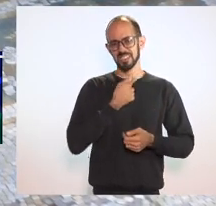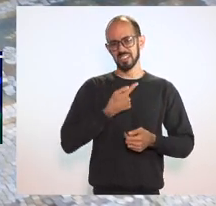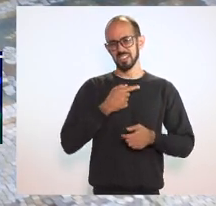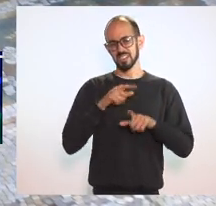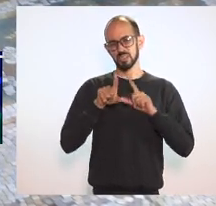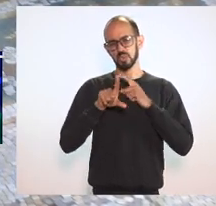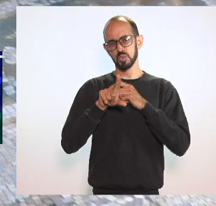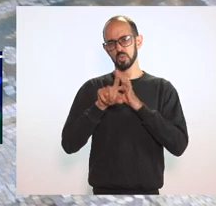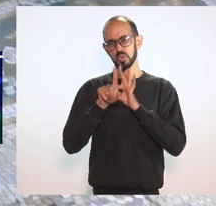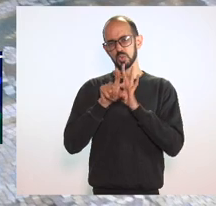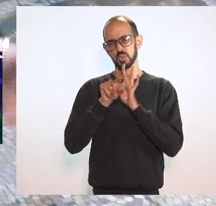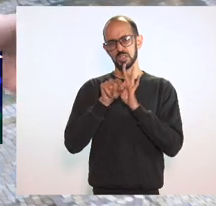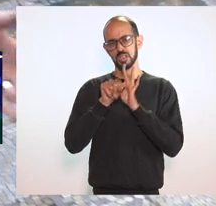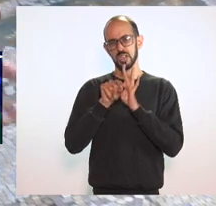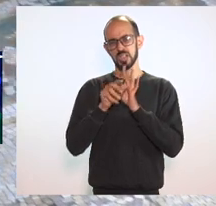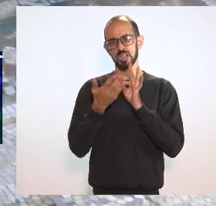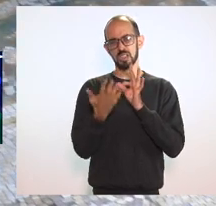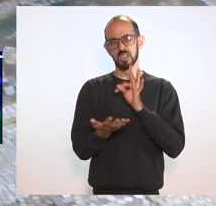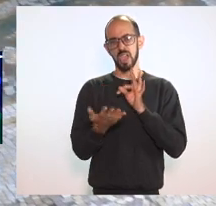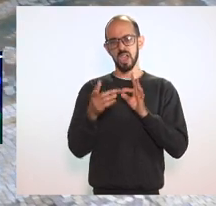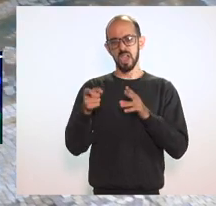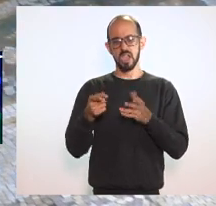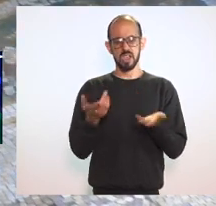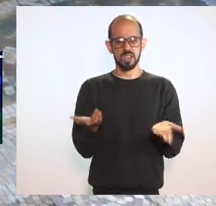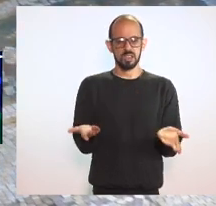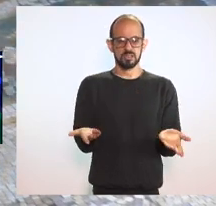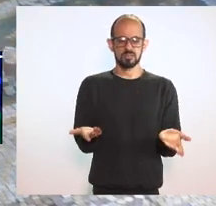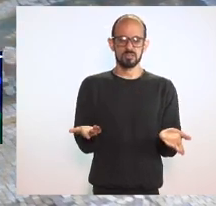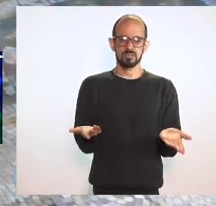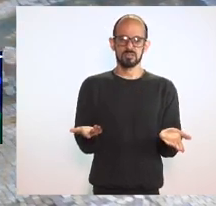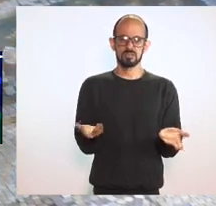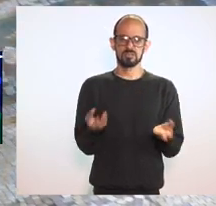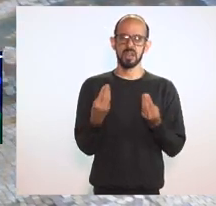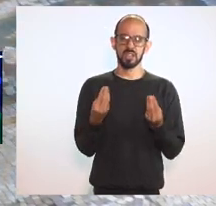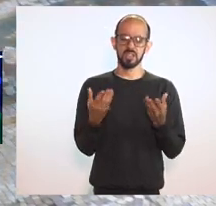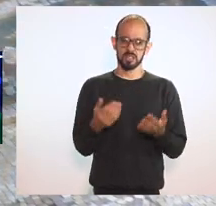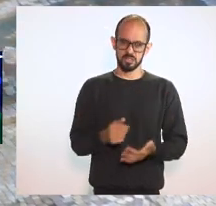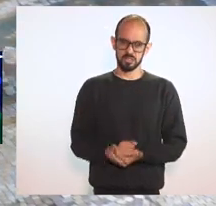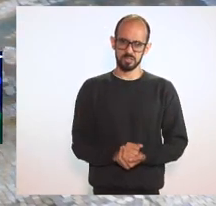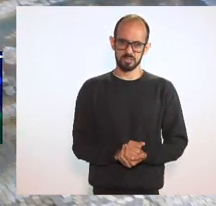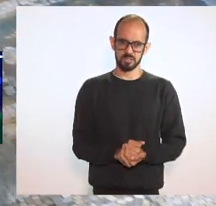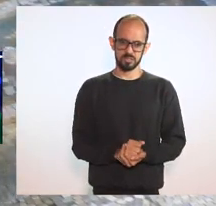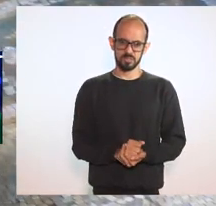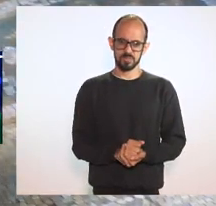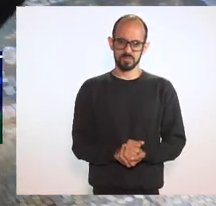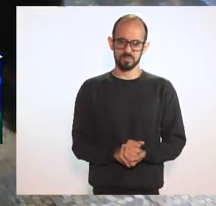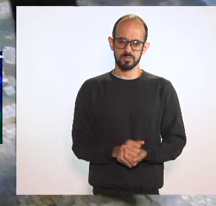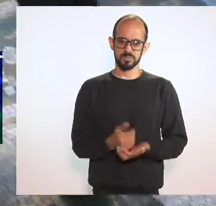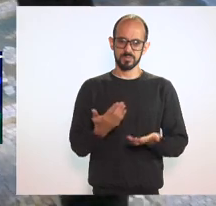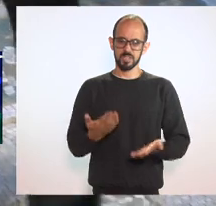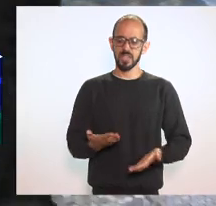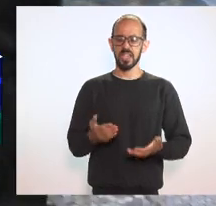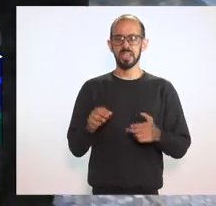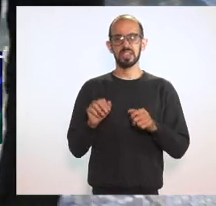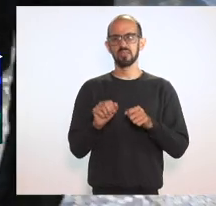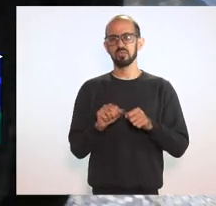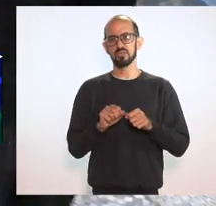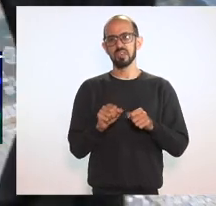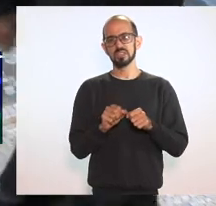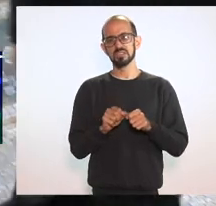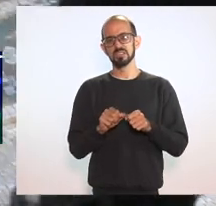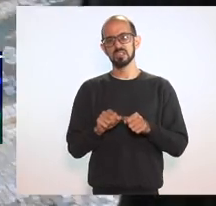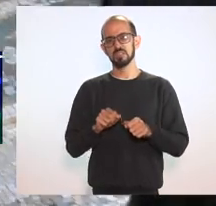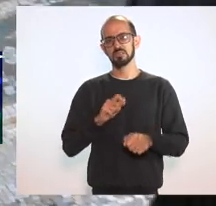aparecer bote uma melancia na cabeça hora E mais uma vez que era sapatear em cima da desgraça da